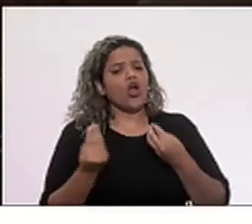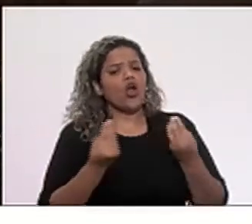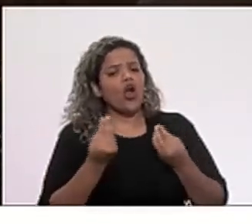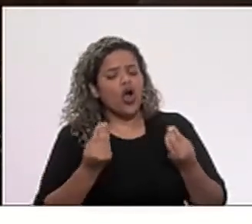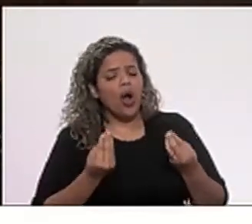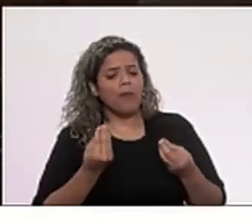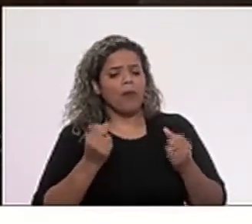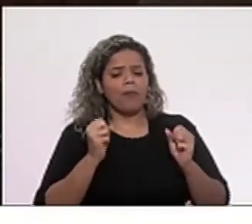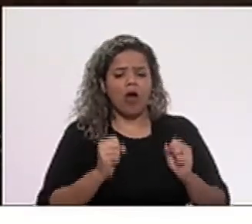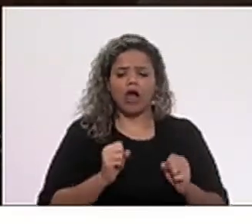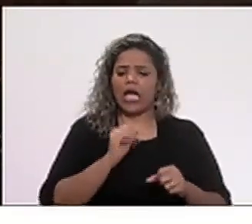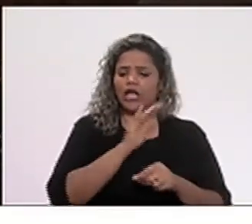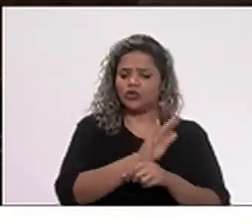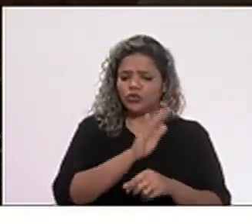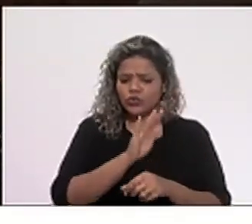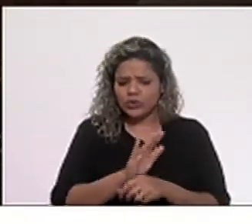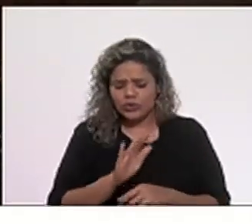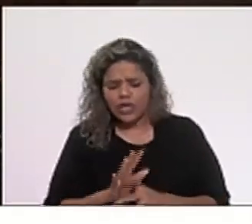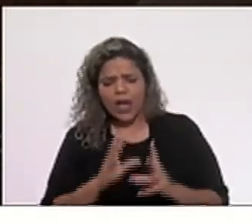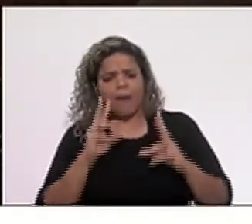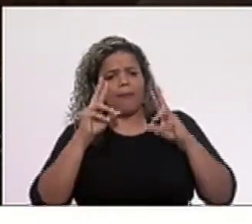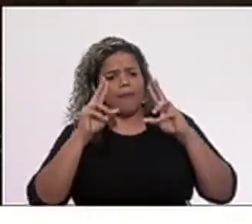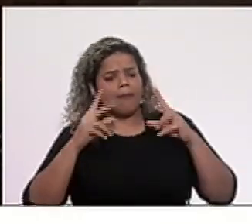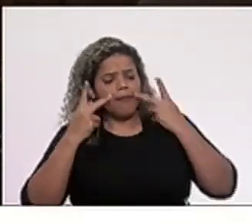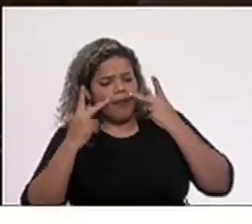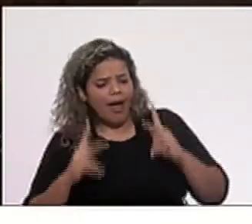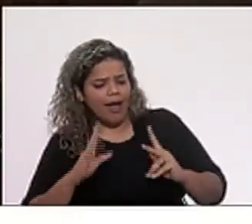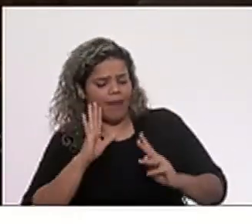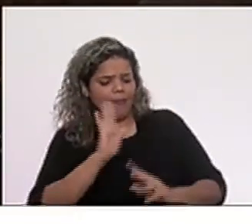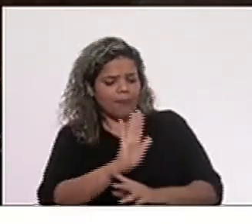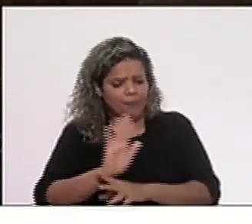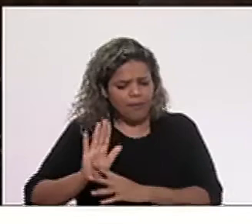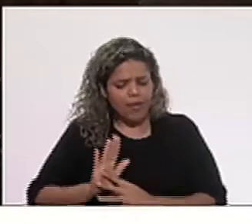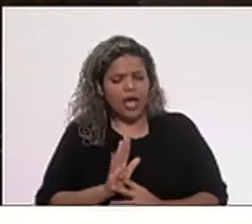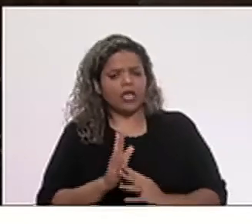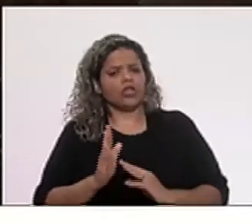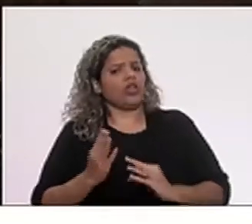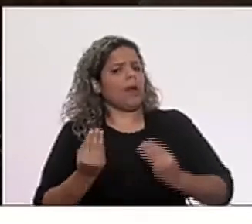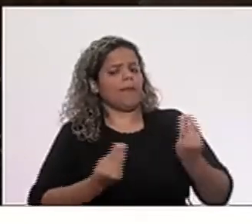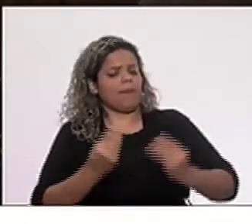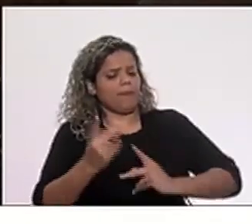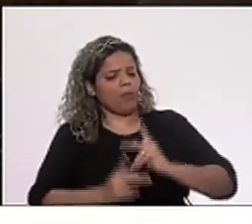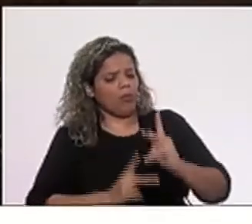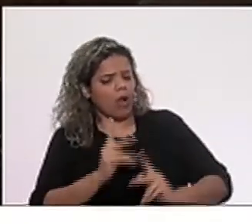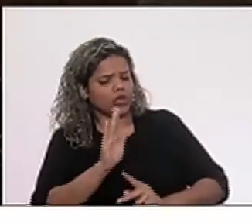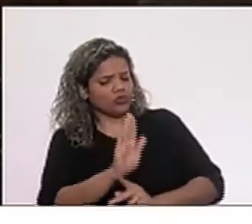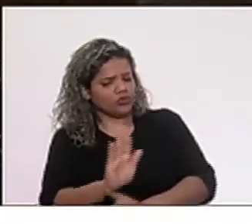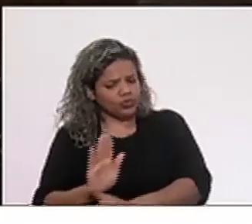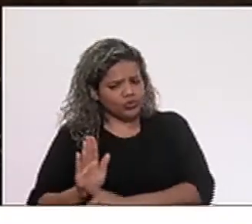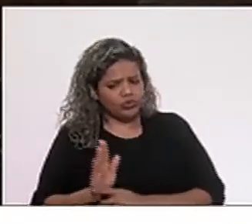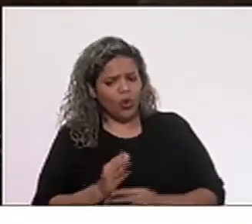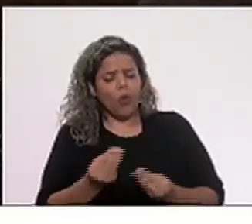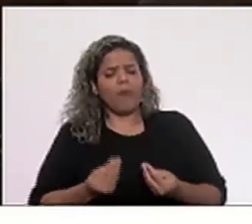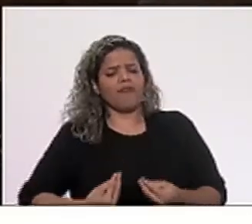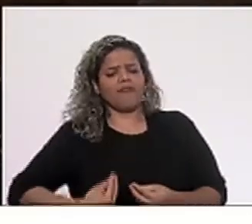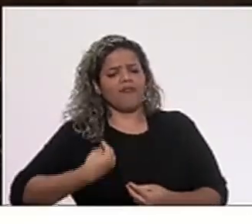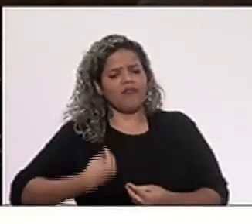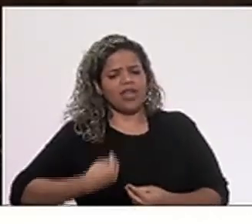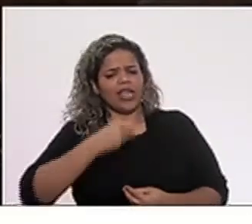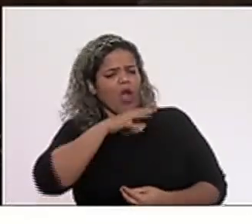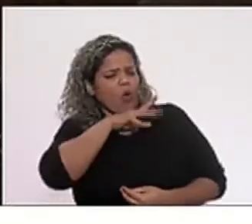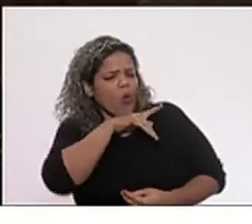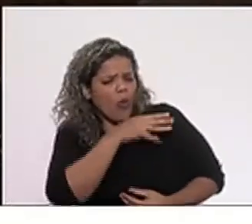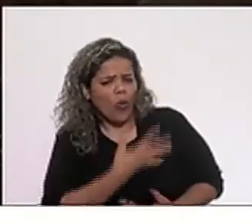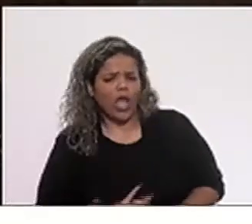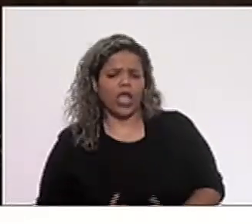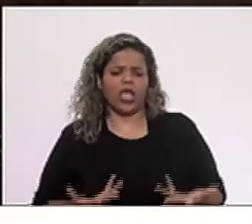nós podemos contribuir exatamente para tirar esta condição de vida que